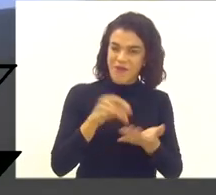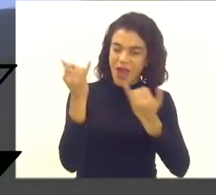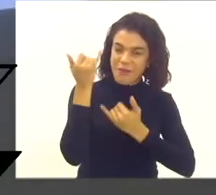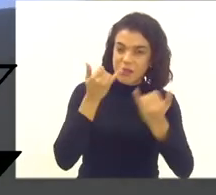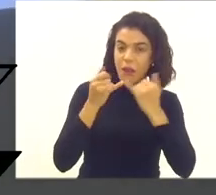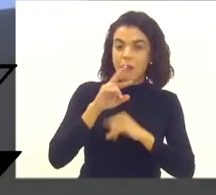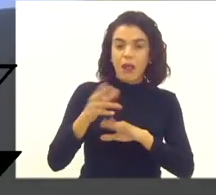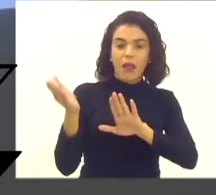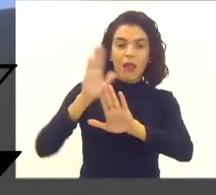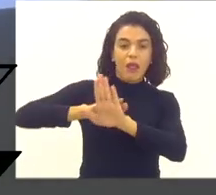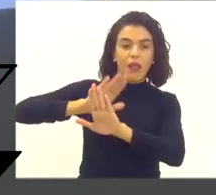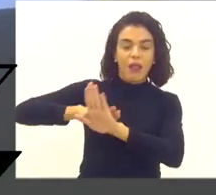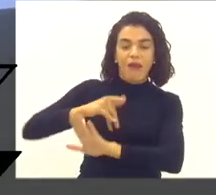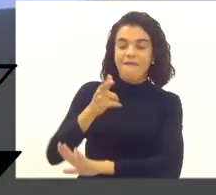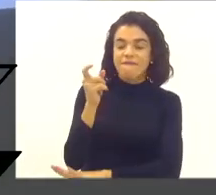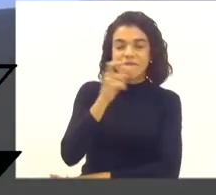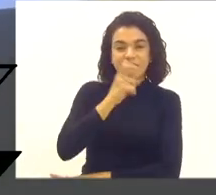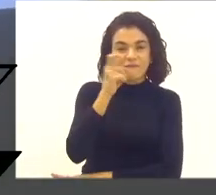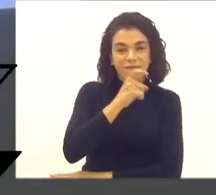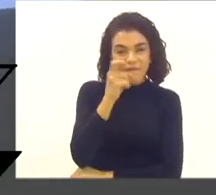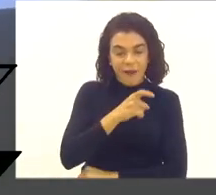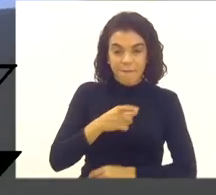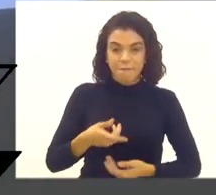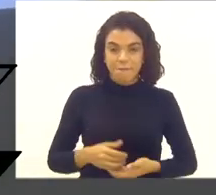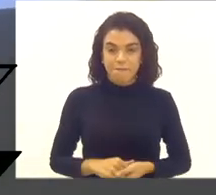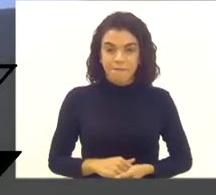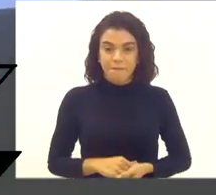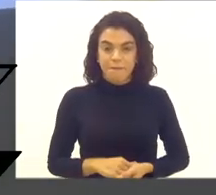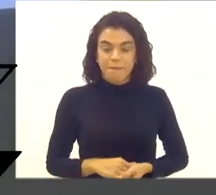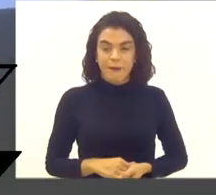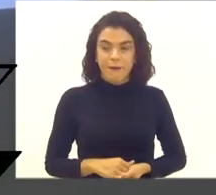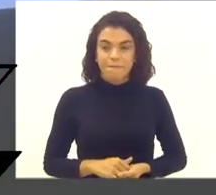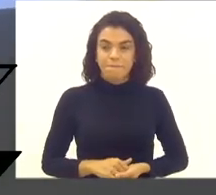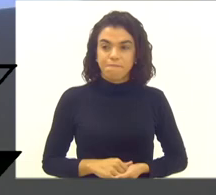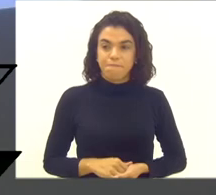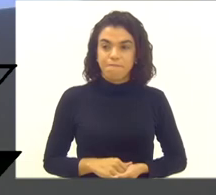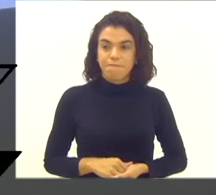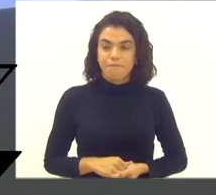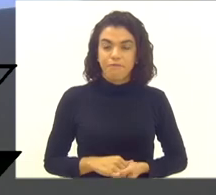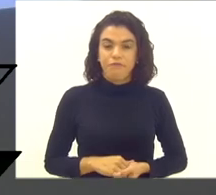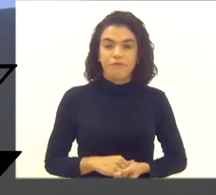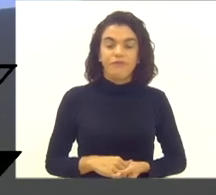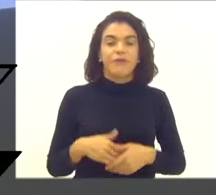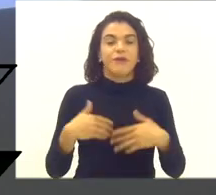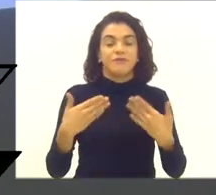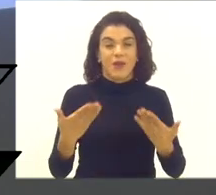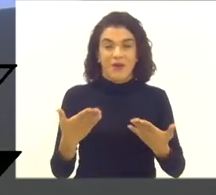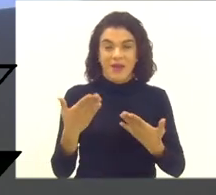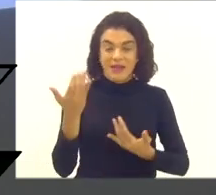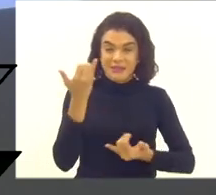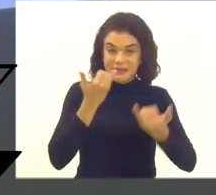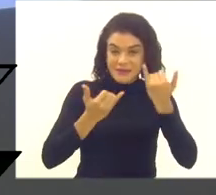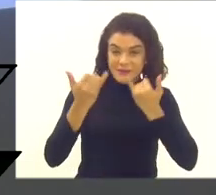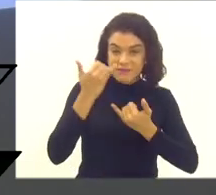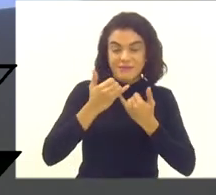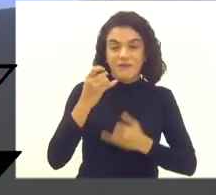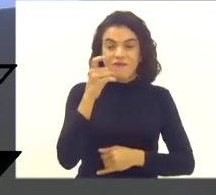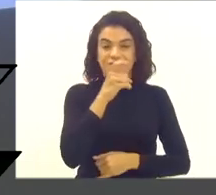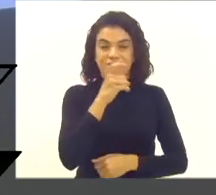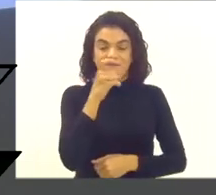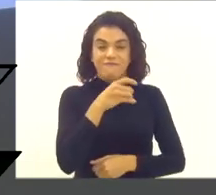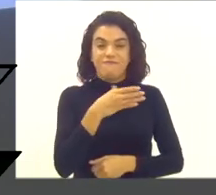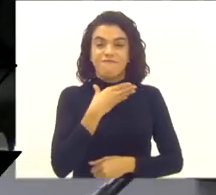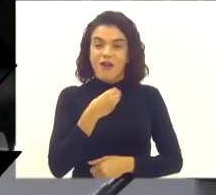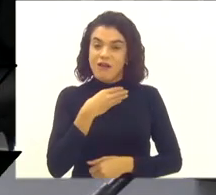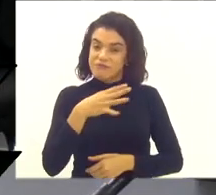enganosas né E essas essas notícias falsas muitas vezes também